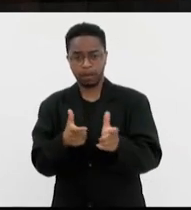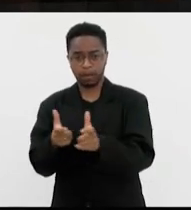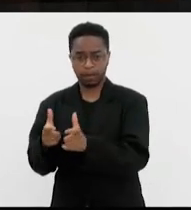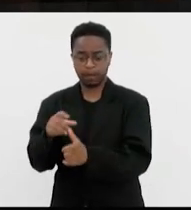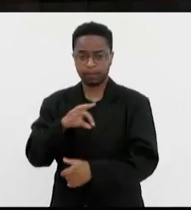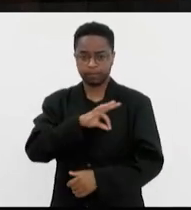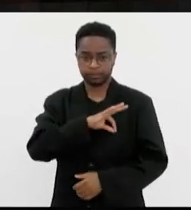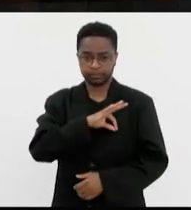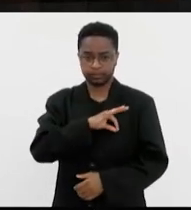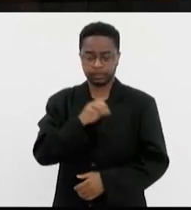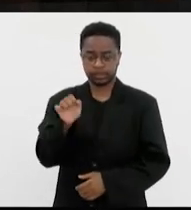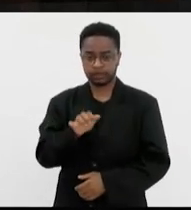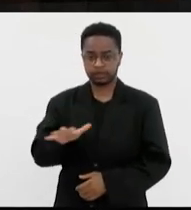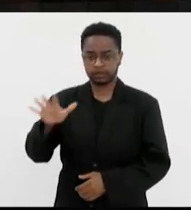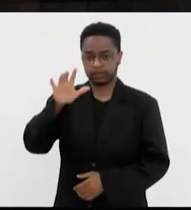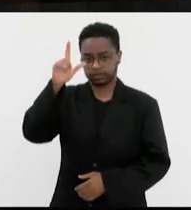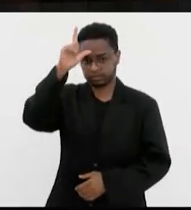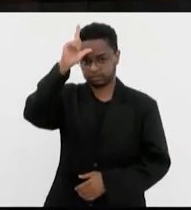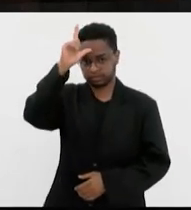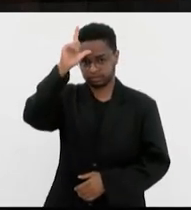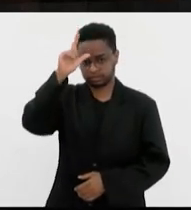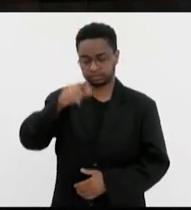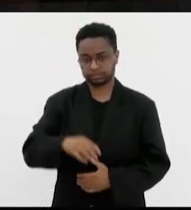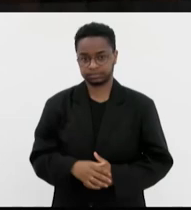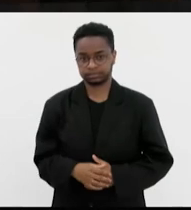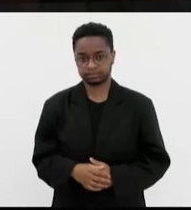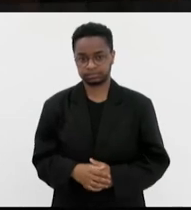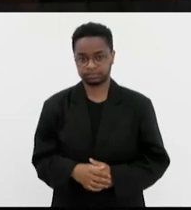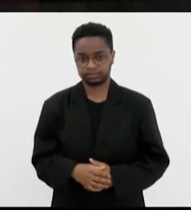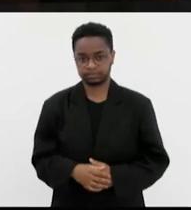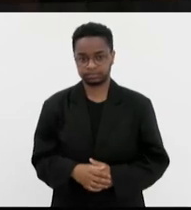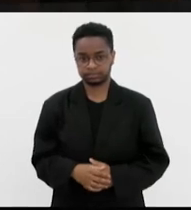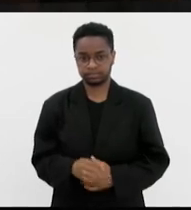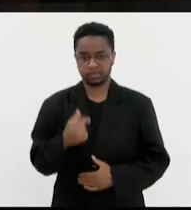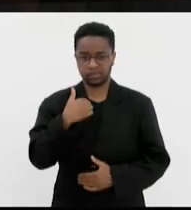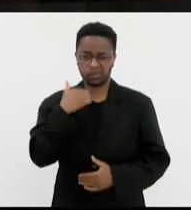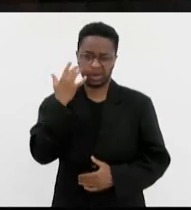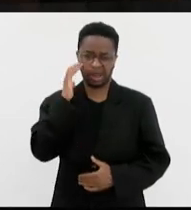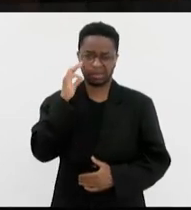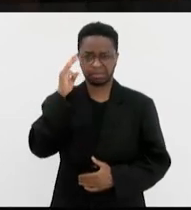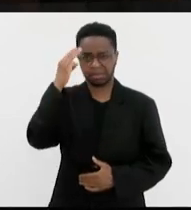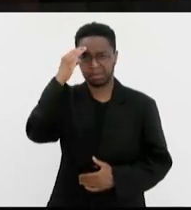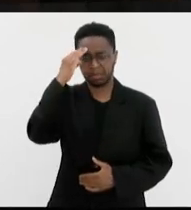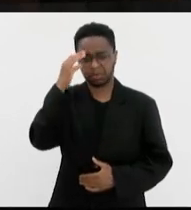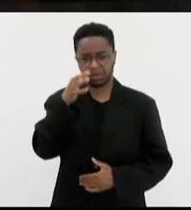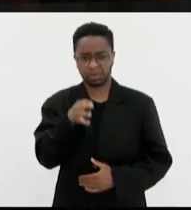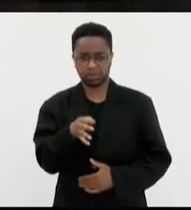no Complexo do Alemão. Salvo erro de memória,